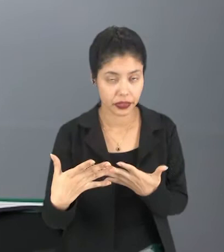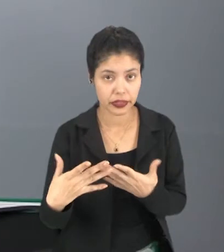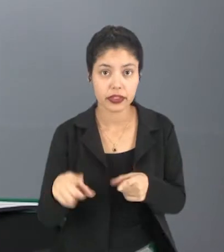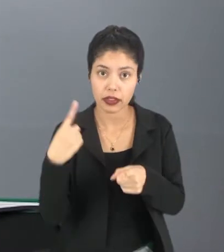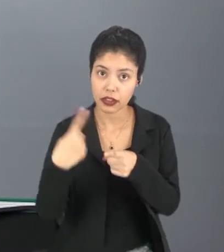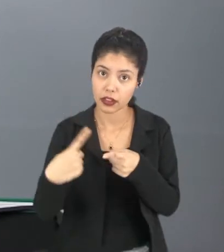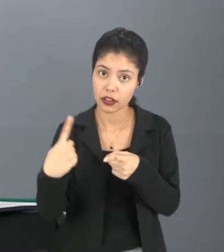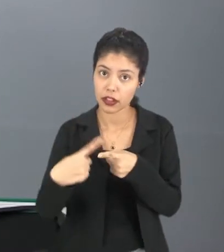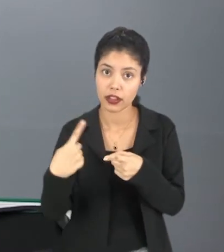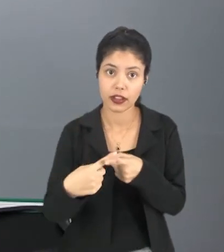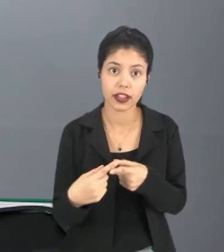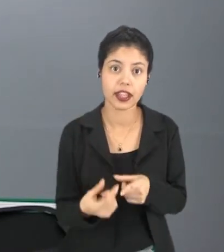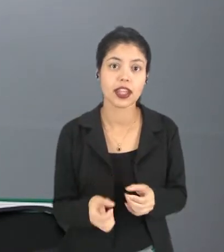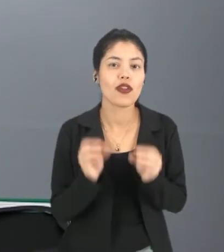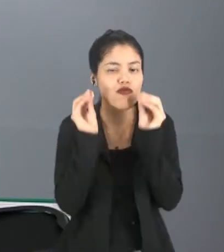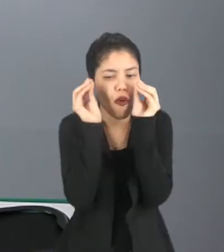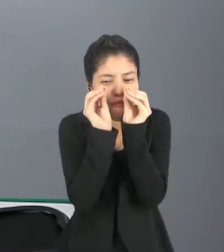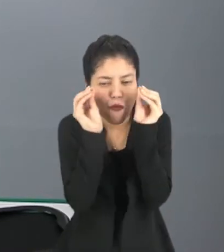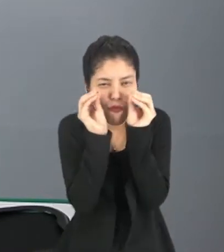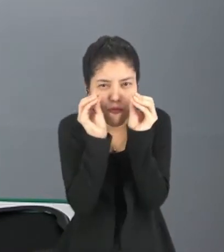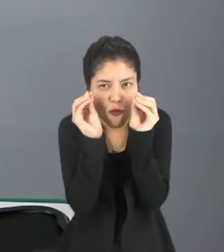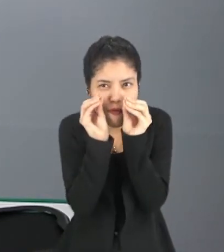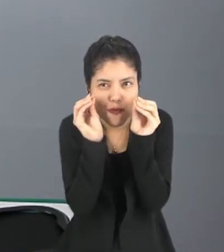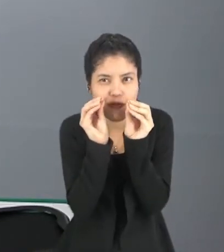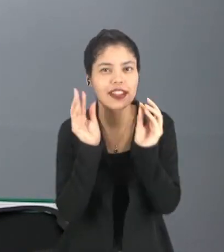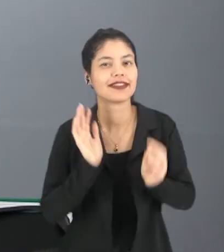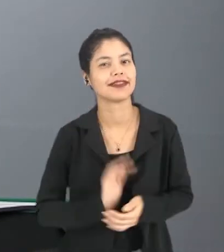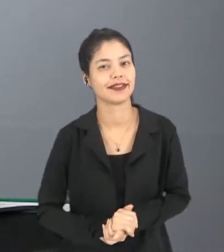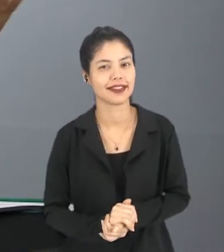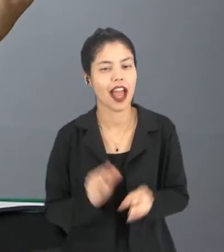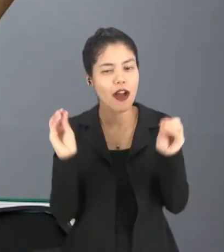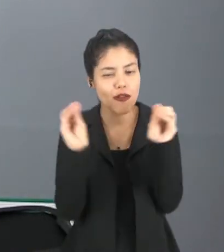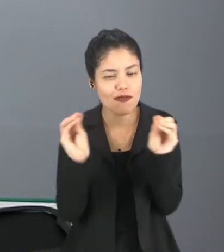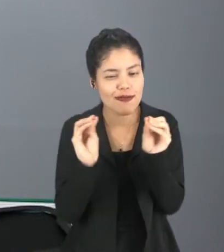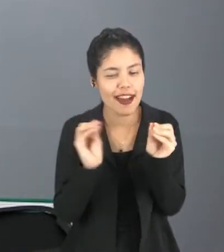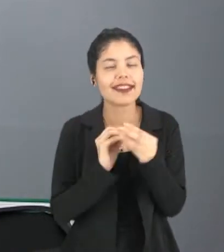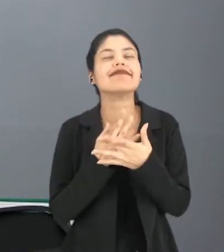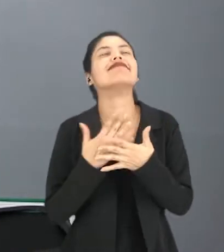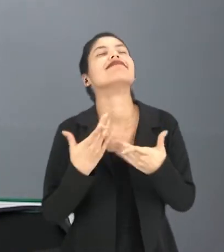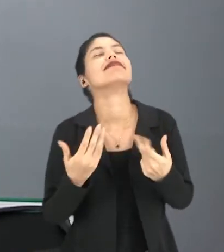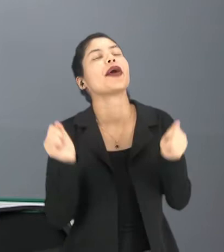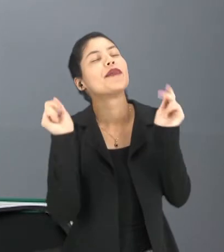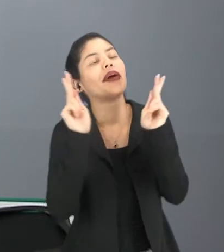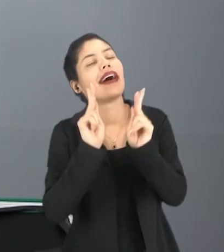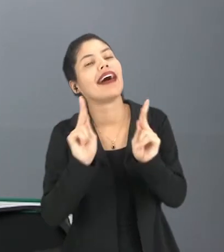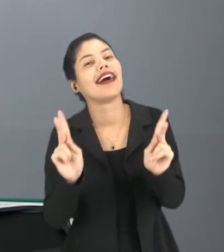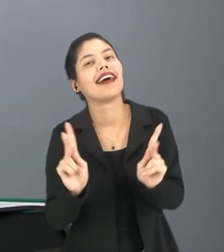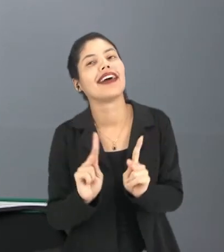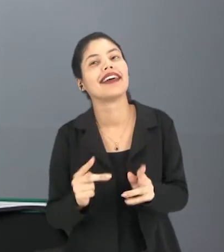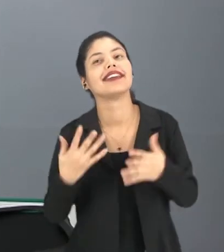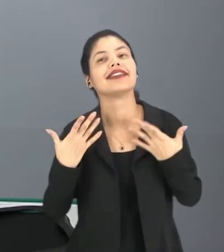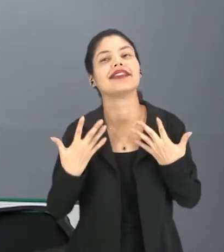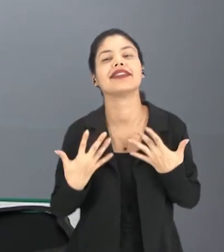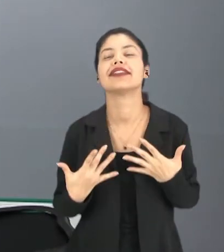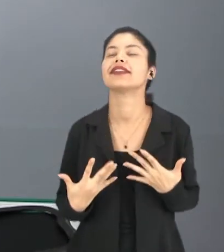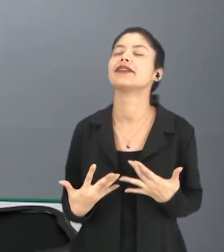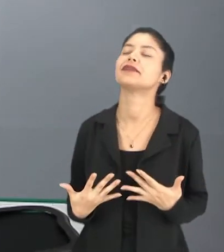Porque elas são fofinhas, dá um ar de tranquilidade, dizendo que